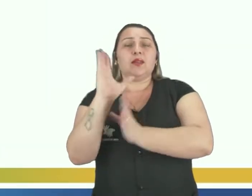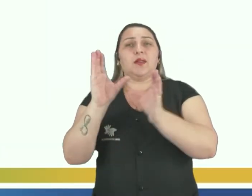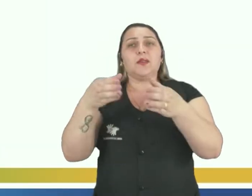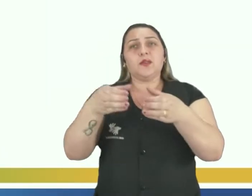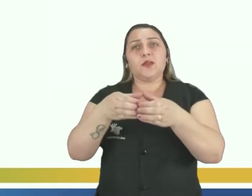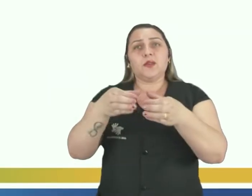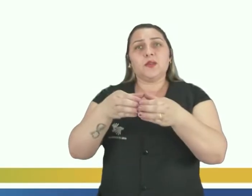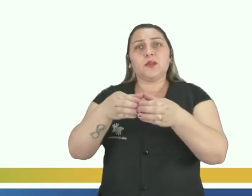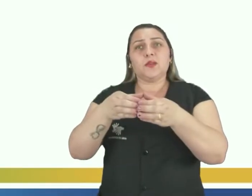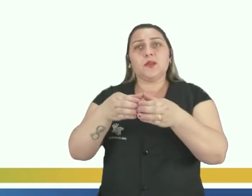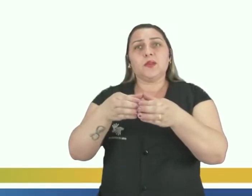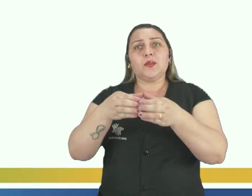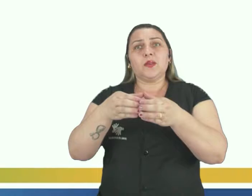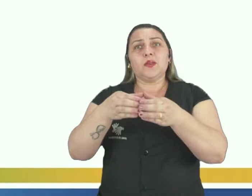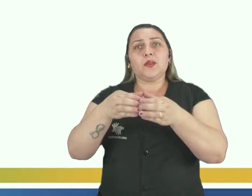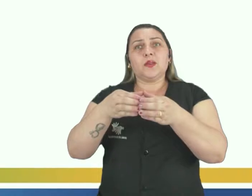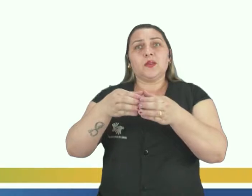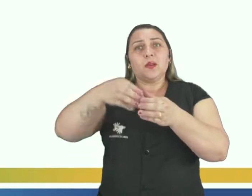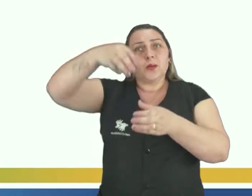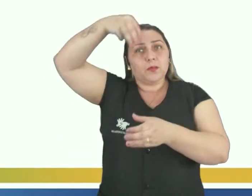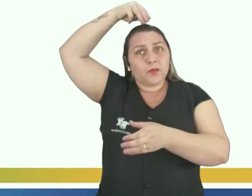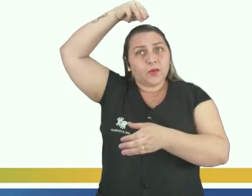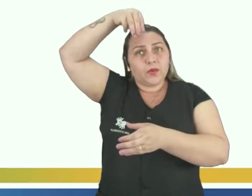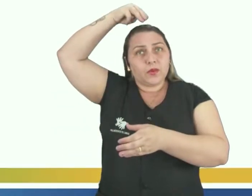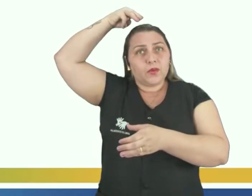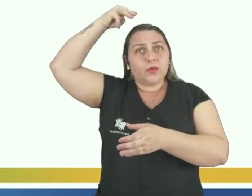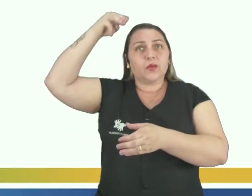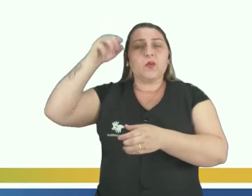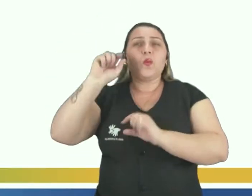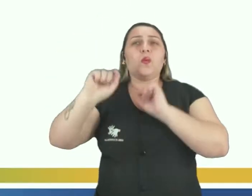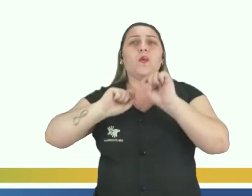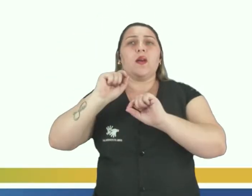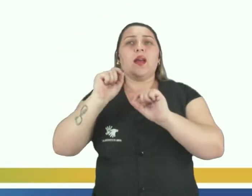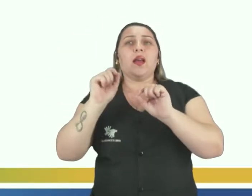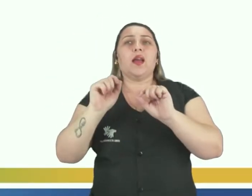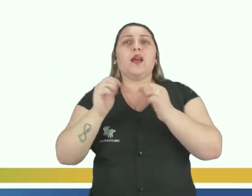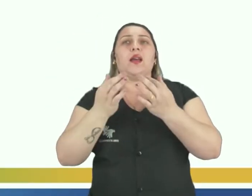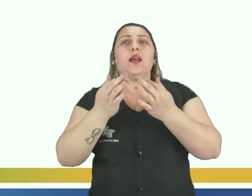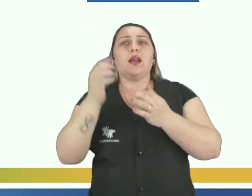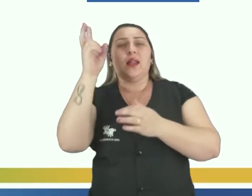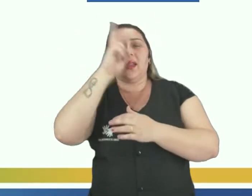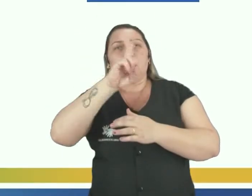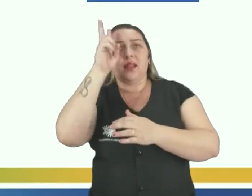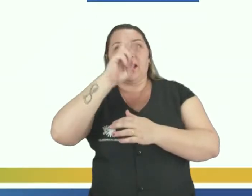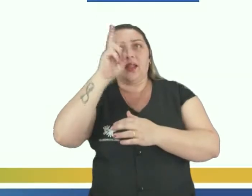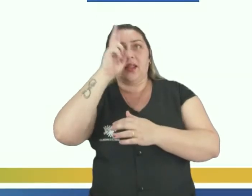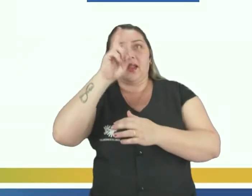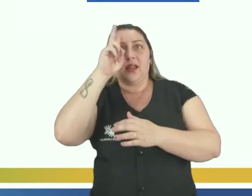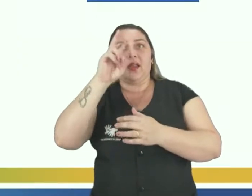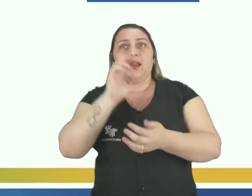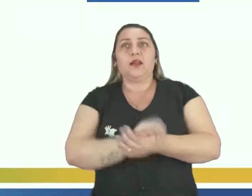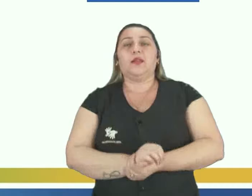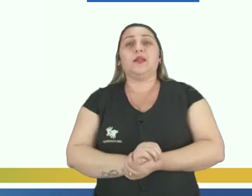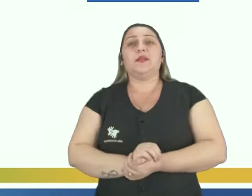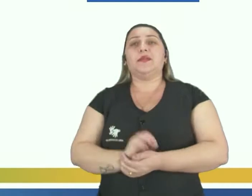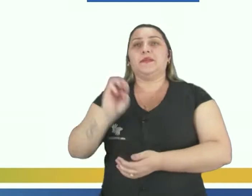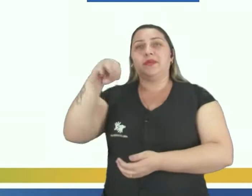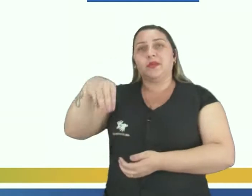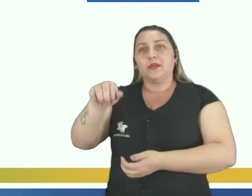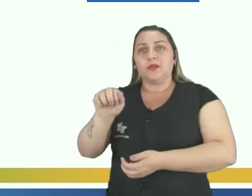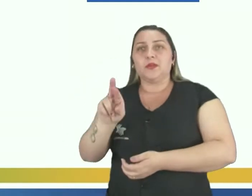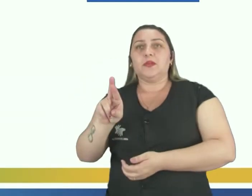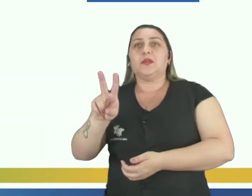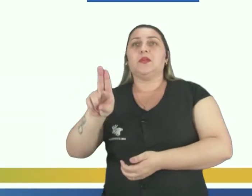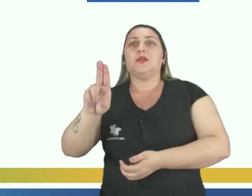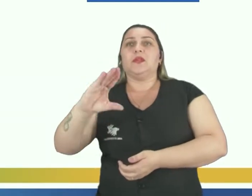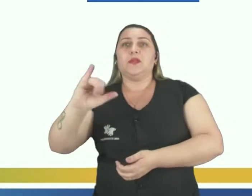é o primeiro pensamento que vem na cabeça de vocês? O que é que vocês lembram com essa frase? Exatamente, a gente lembra de Maurício de Souza.